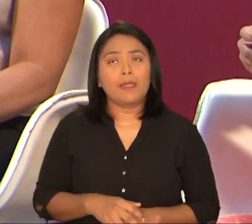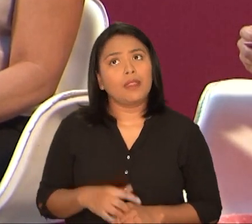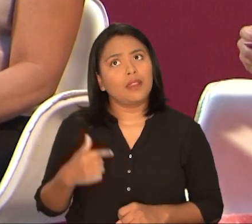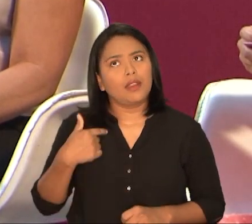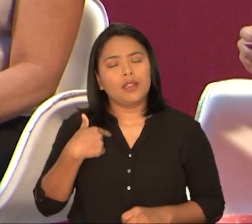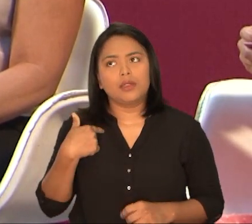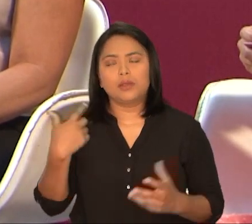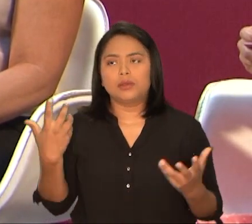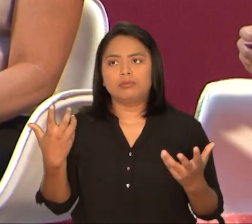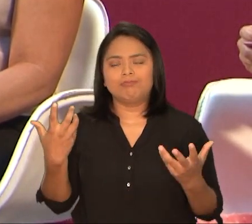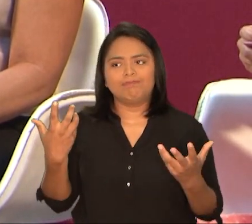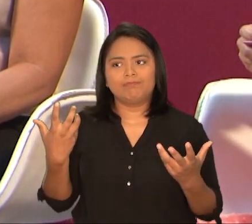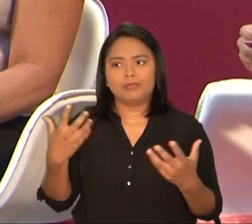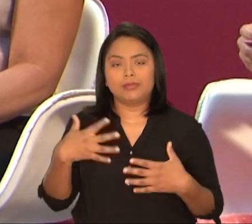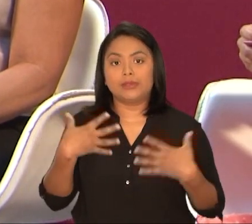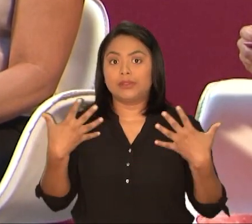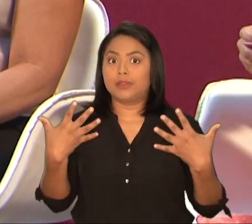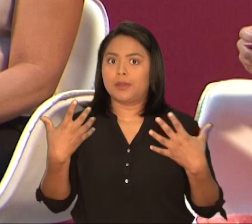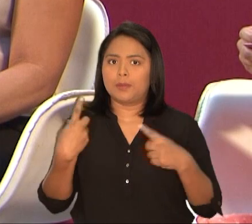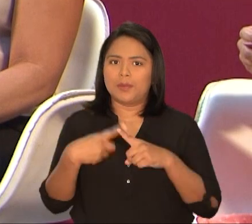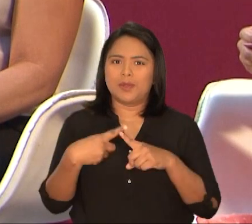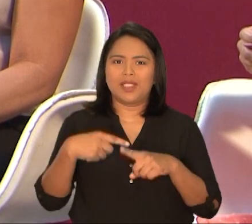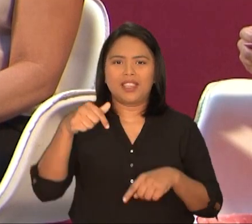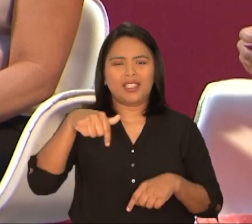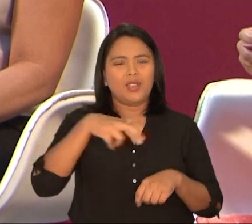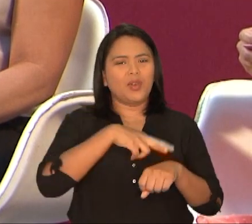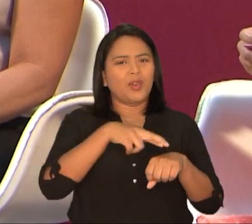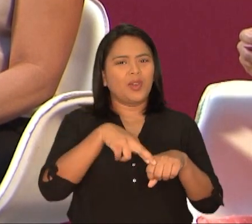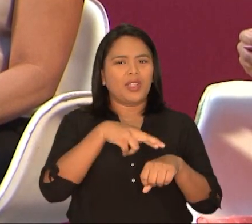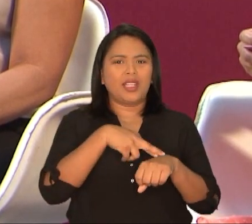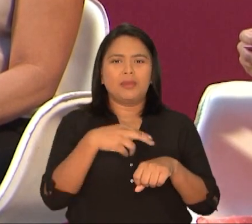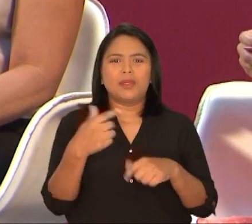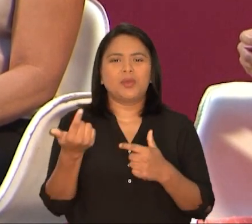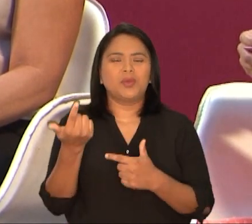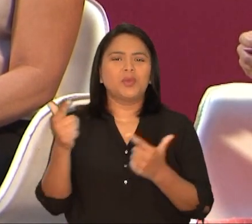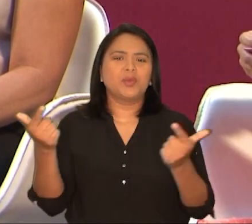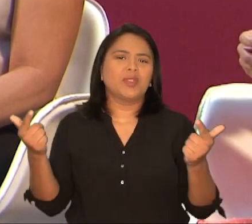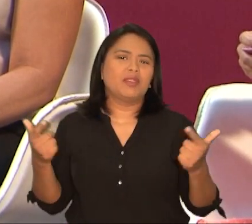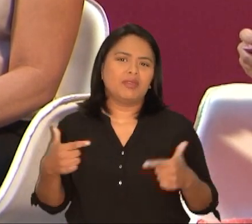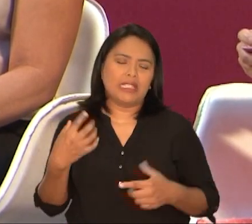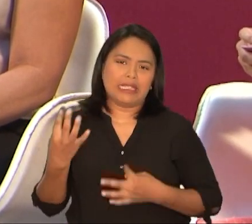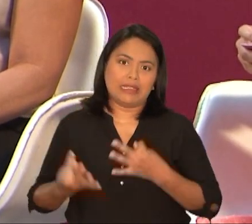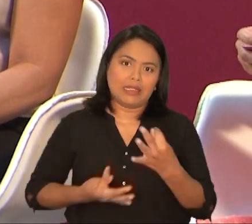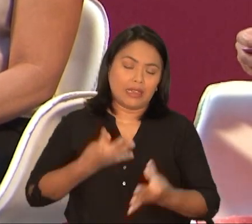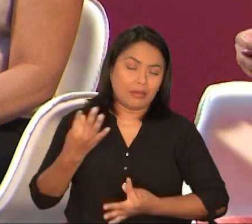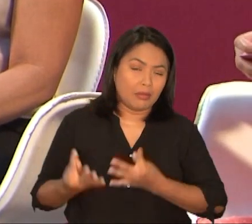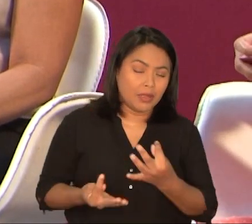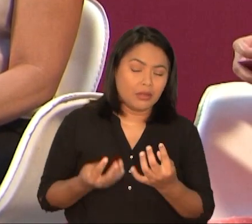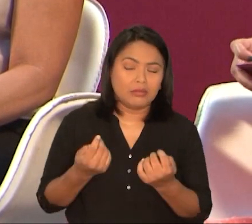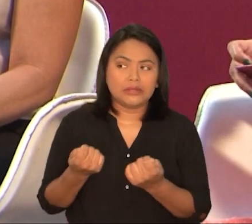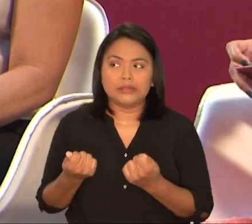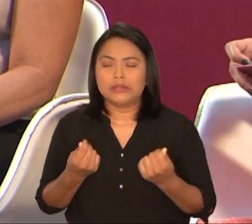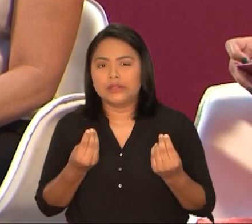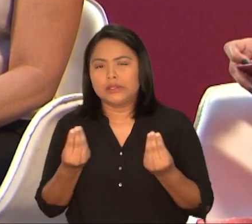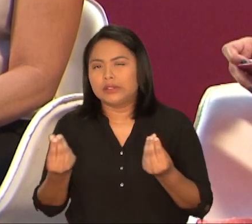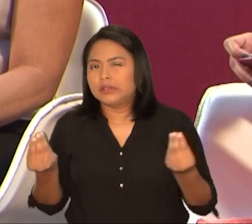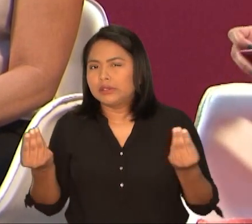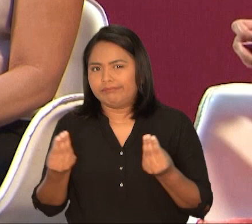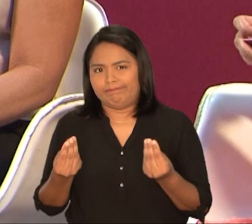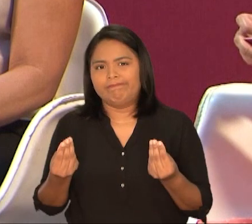tem uma assistência assim, tão preparada para esse tratamento também dessa doença, né, que acomete muitas